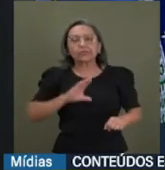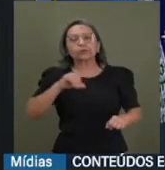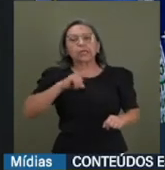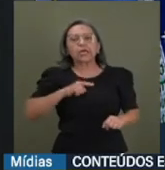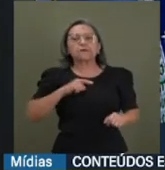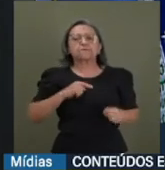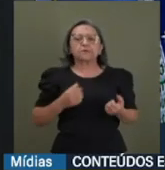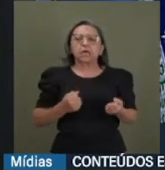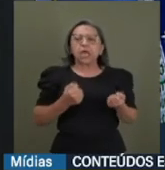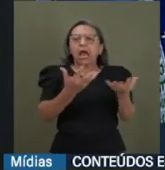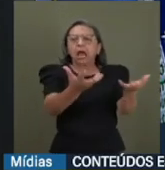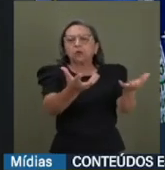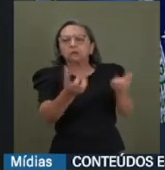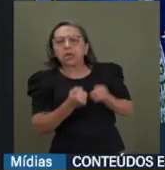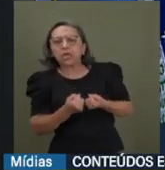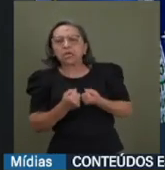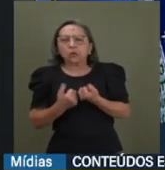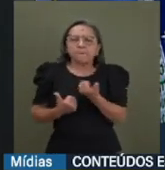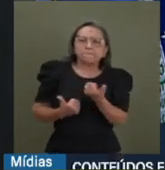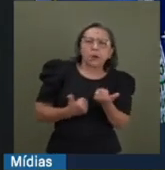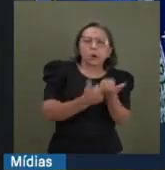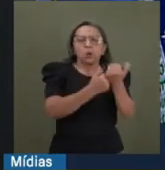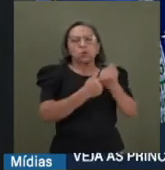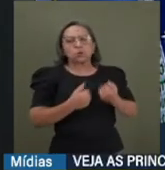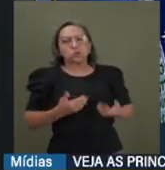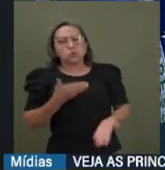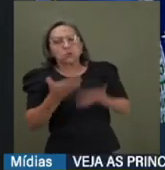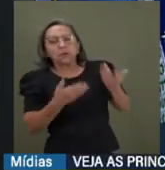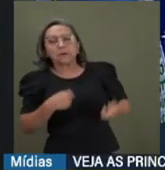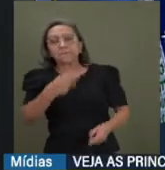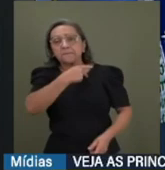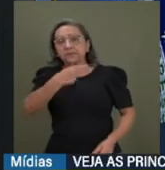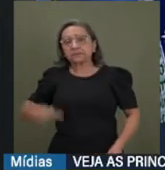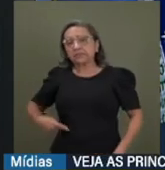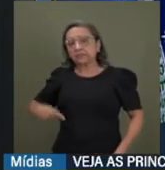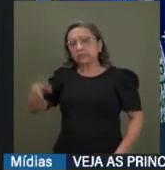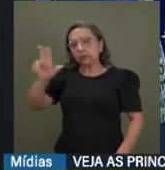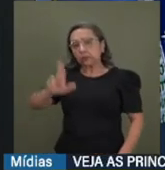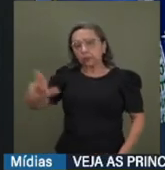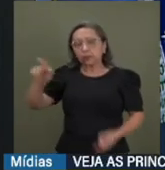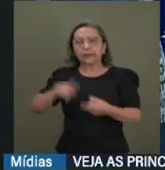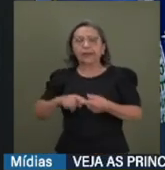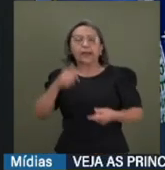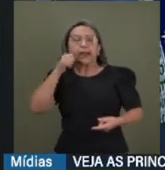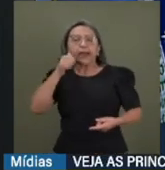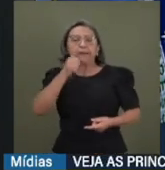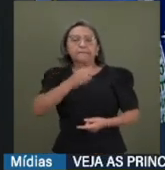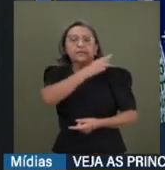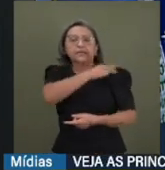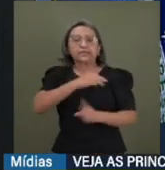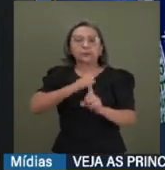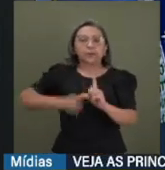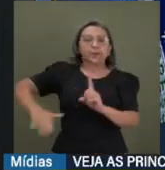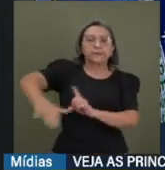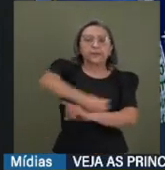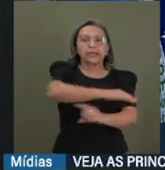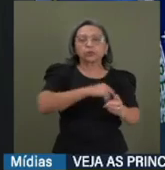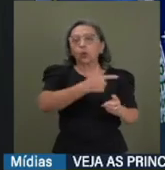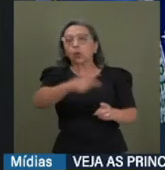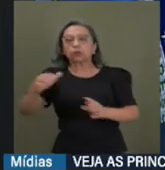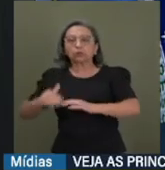pompa e circunstância, pelo presidente da República, pela ministra do Meio Ambiente, por várias